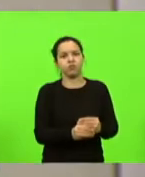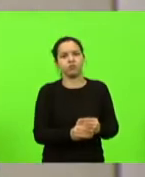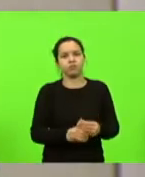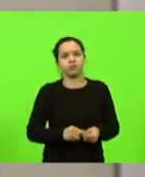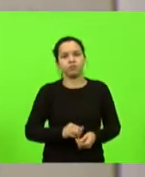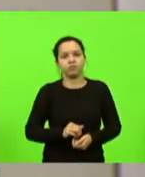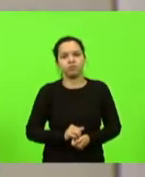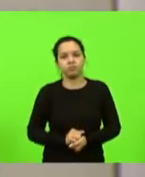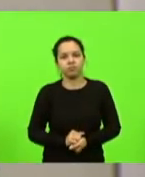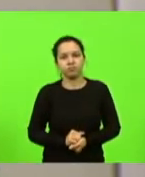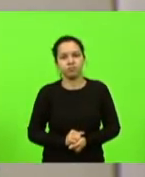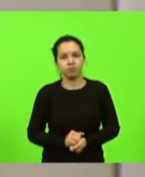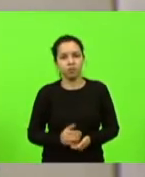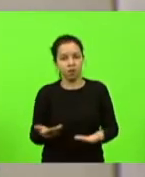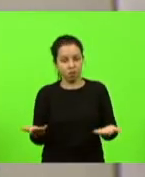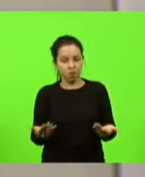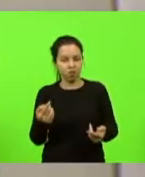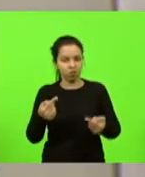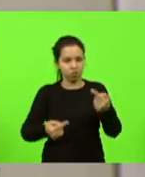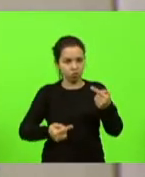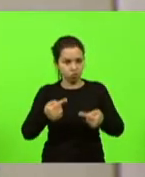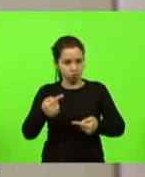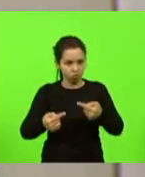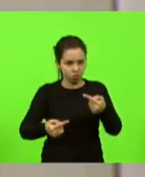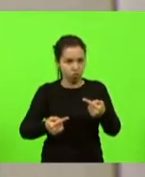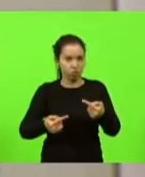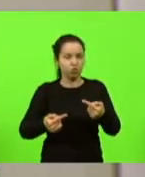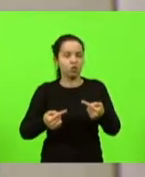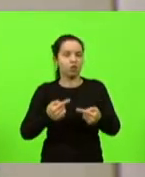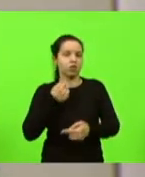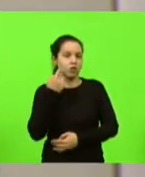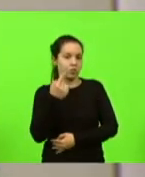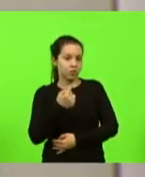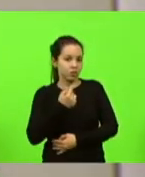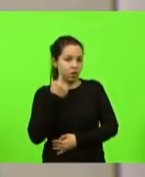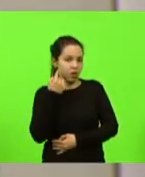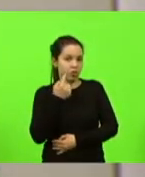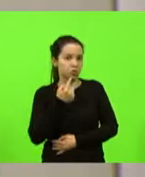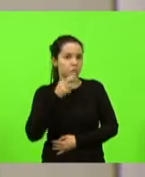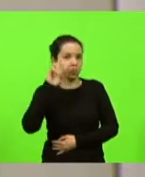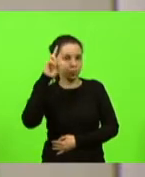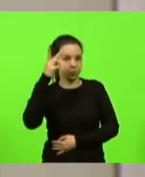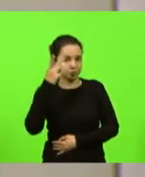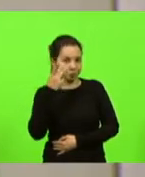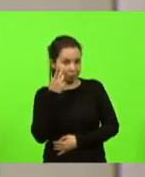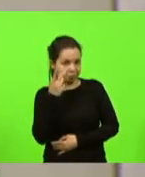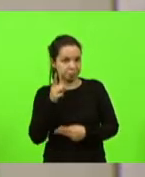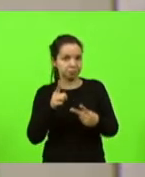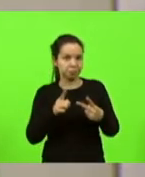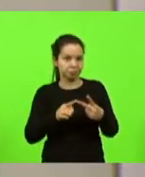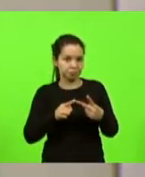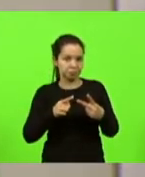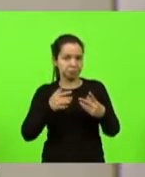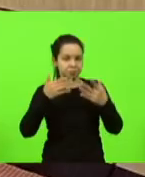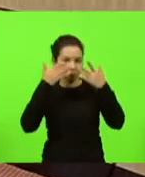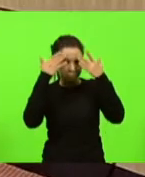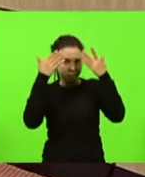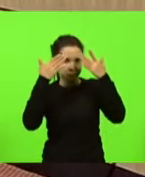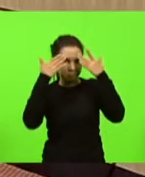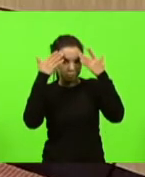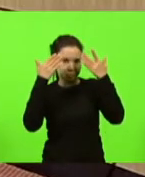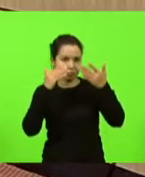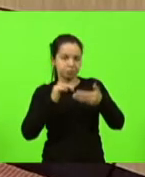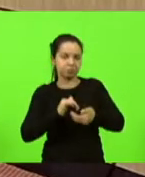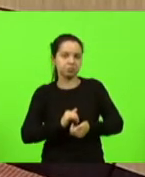Com a palavra para discutir a matéria, deputado Milton Albos, na sequência, deputado José Milton Schaefer.